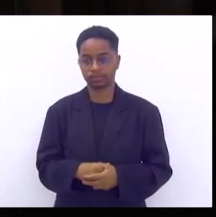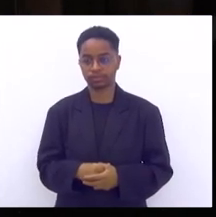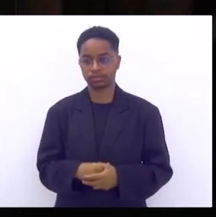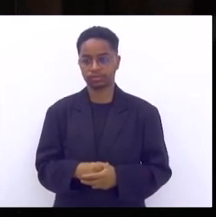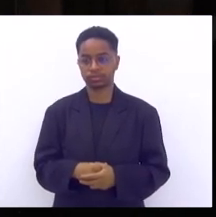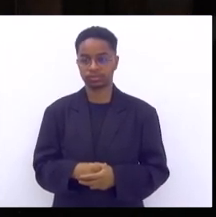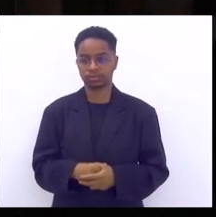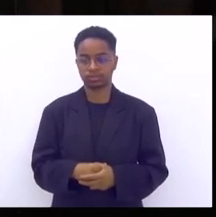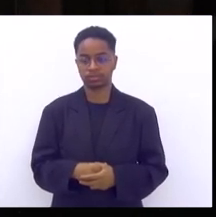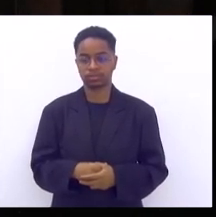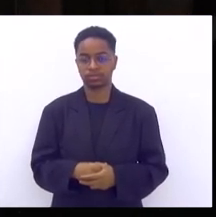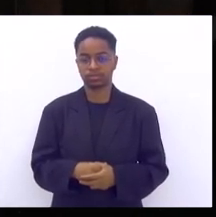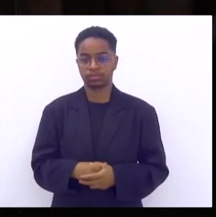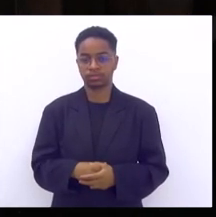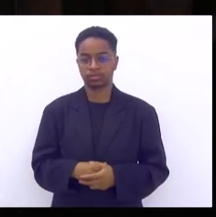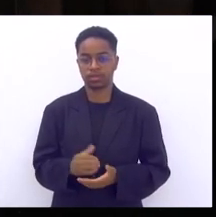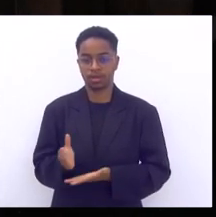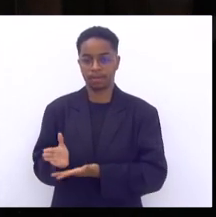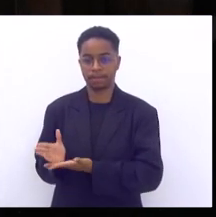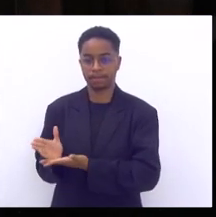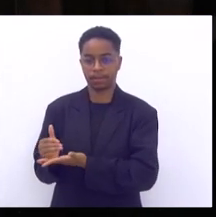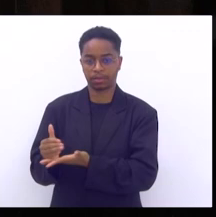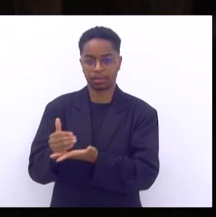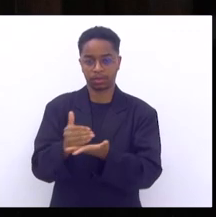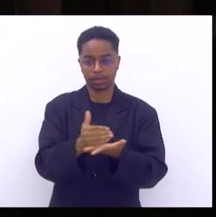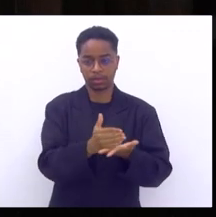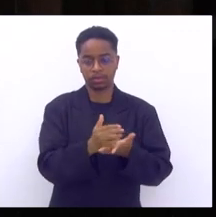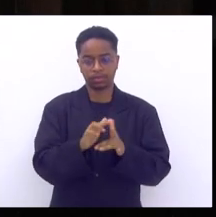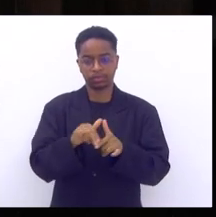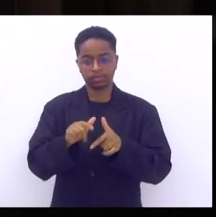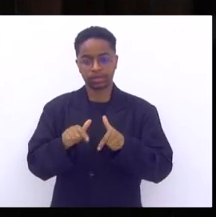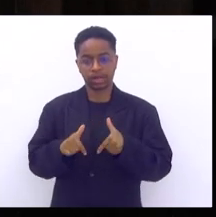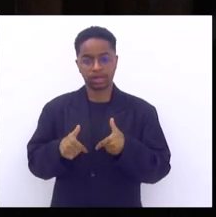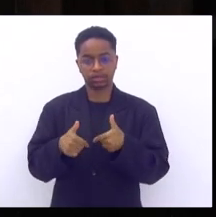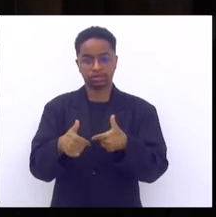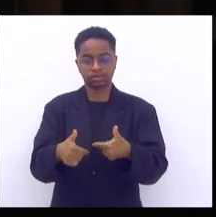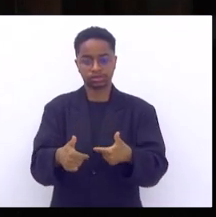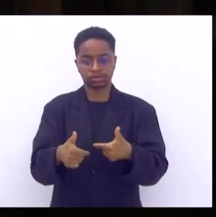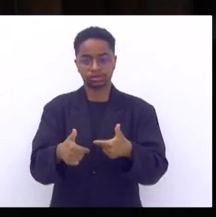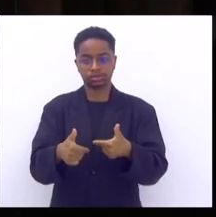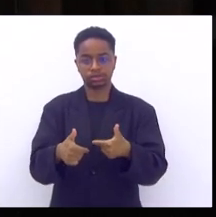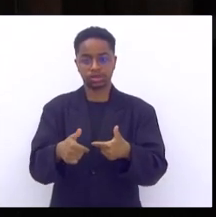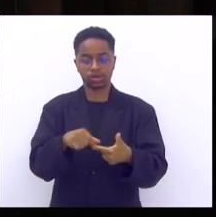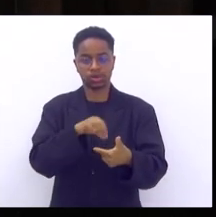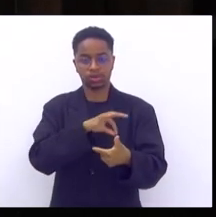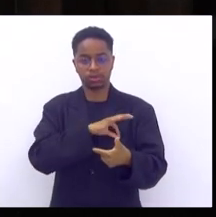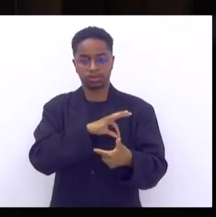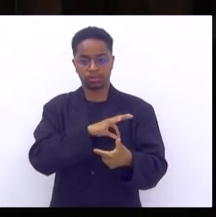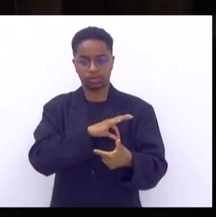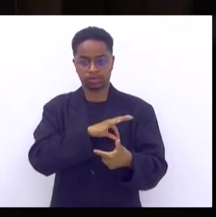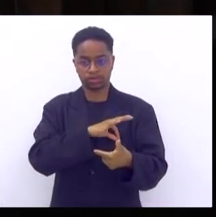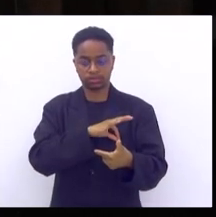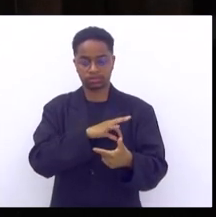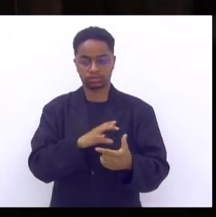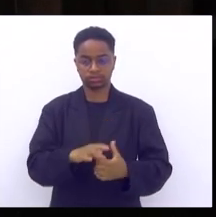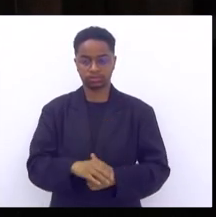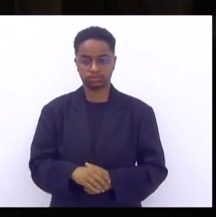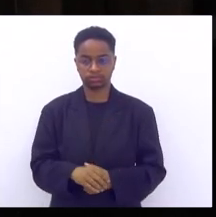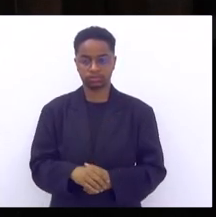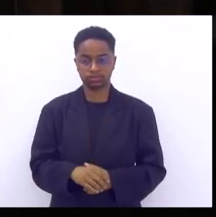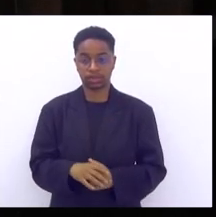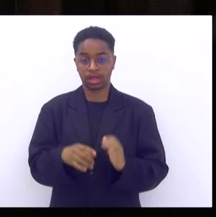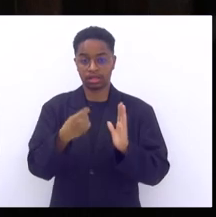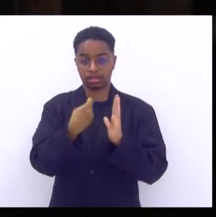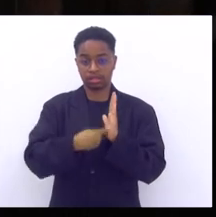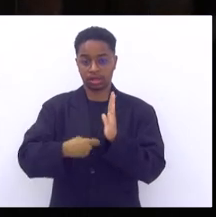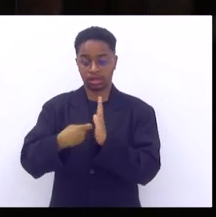Taxas arrecadadas em função do exercício do poder de polícia. As taxas